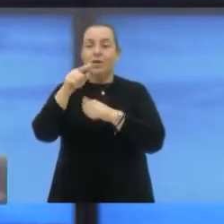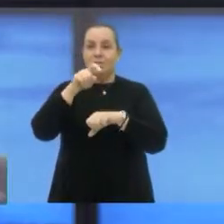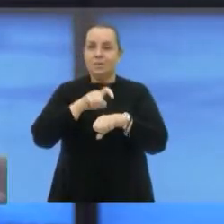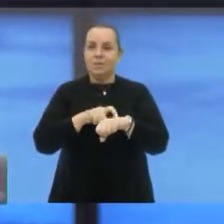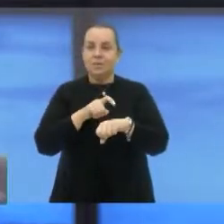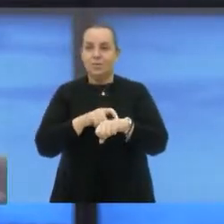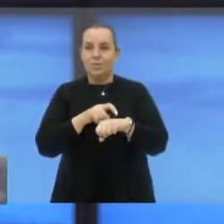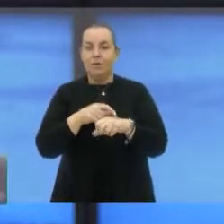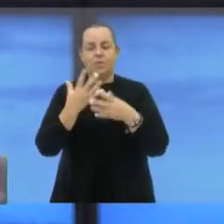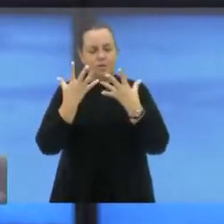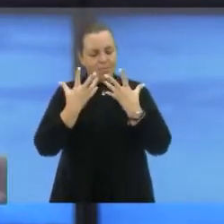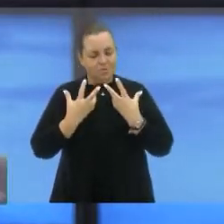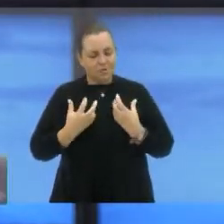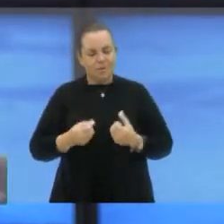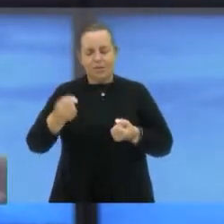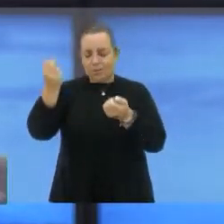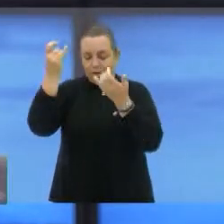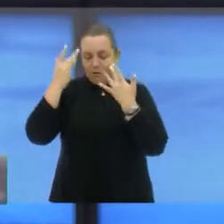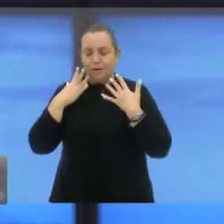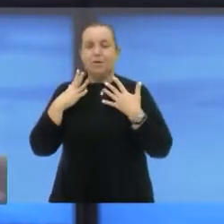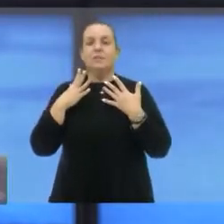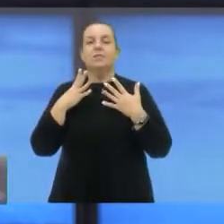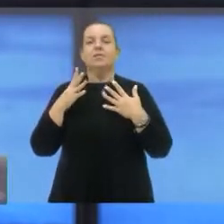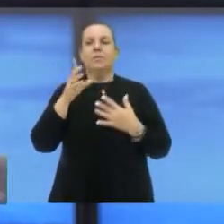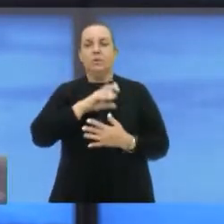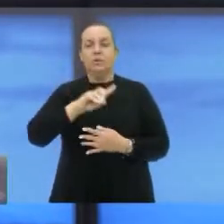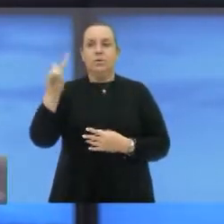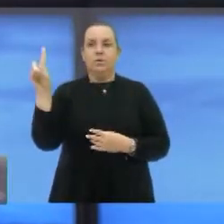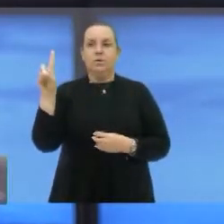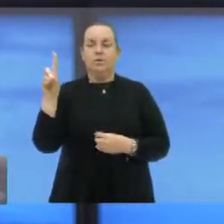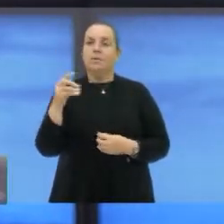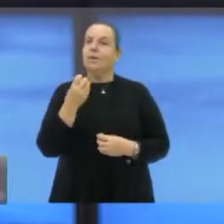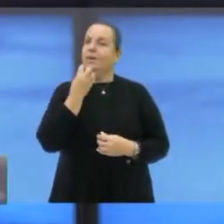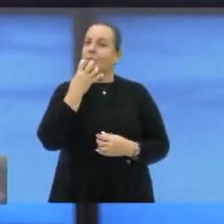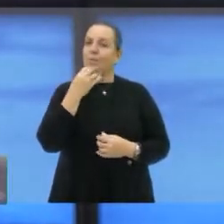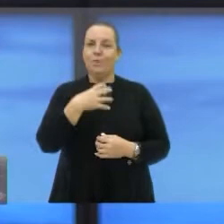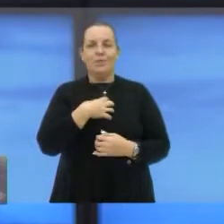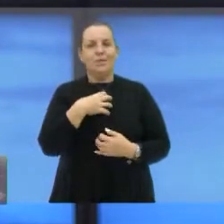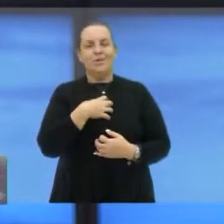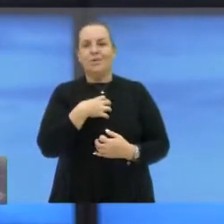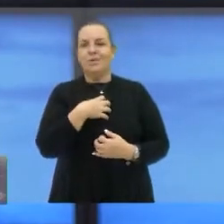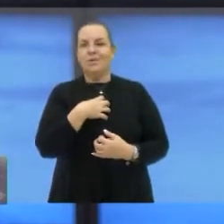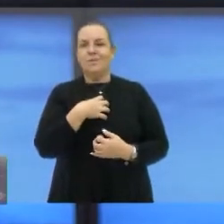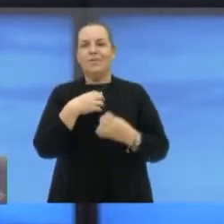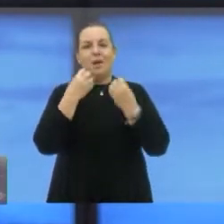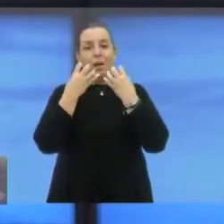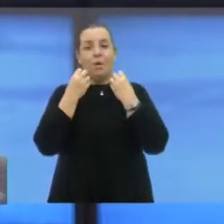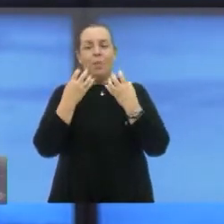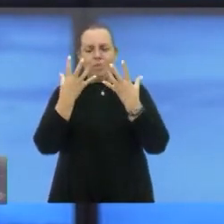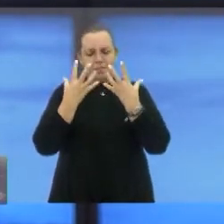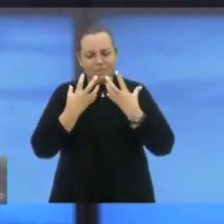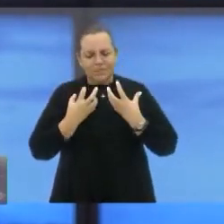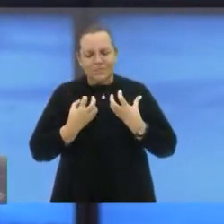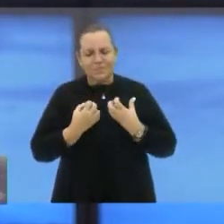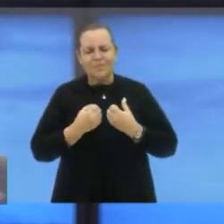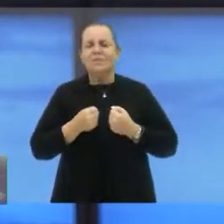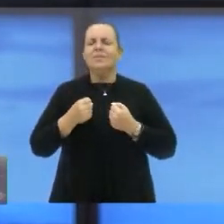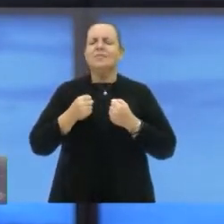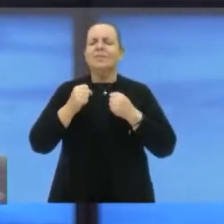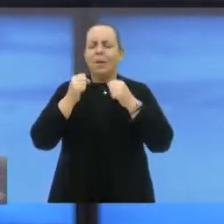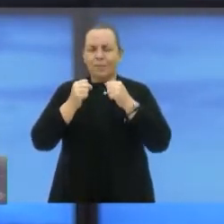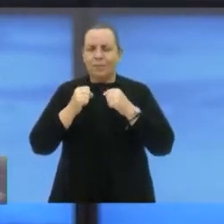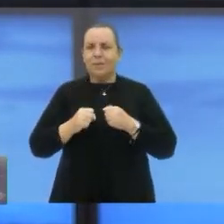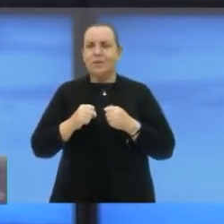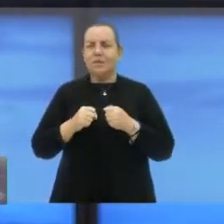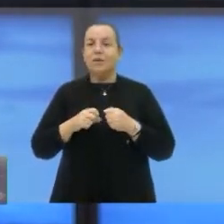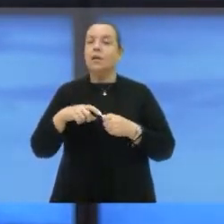tomando posse da graça de Deus. E como é bom sentir, como é bom tomar posse. E nós vamos